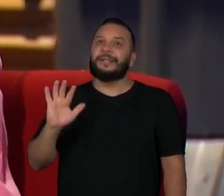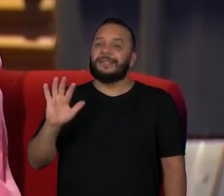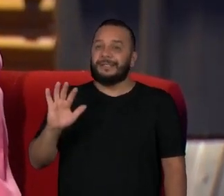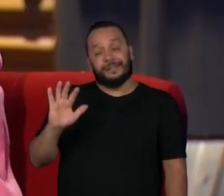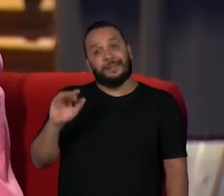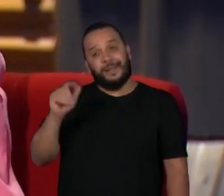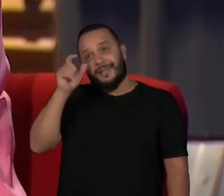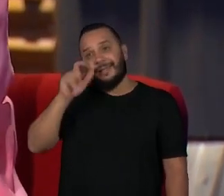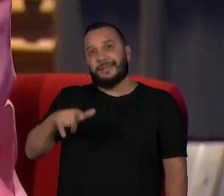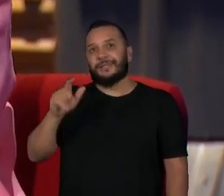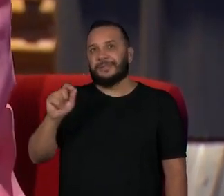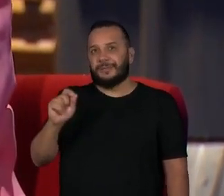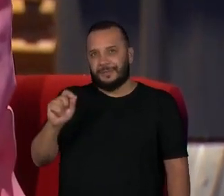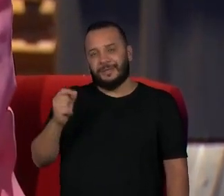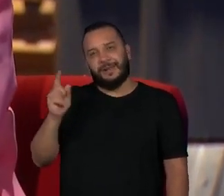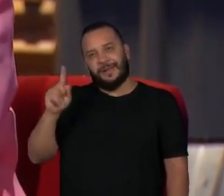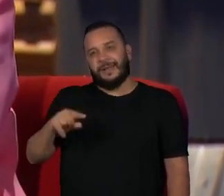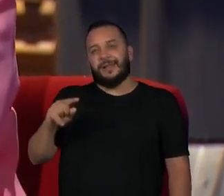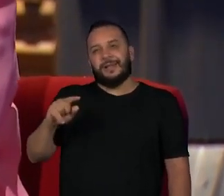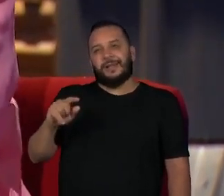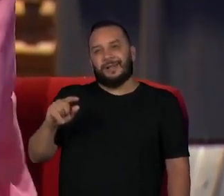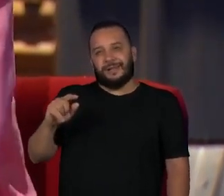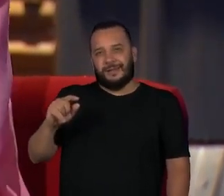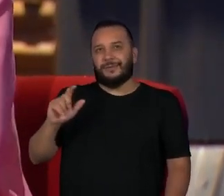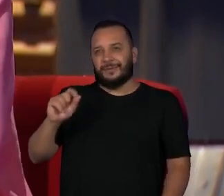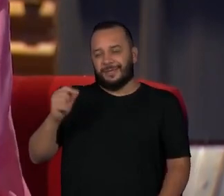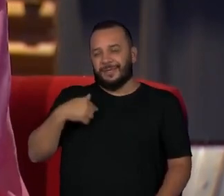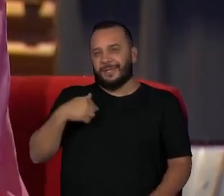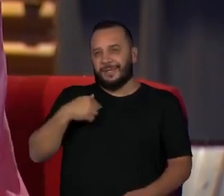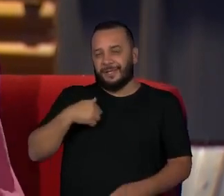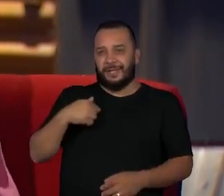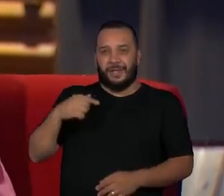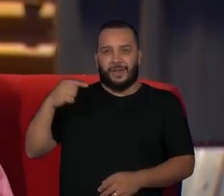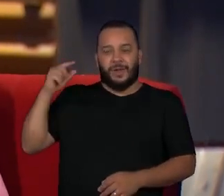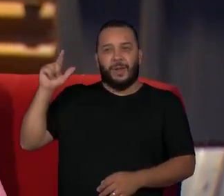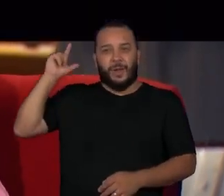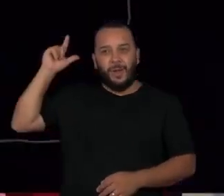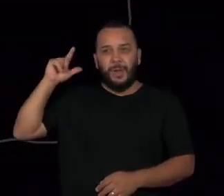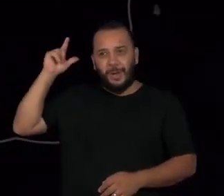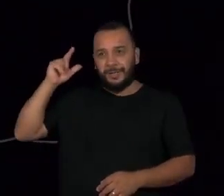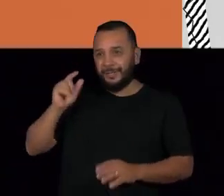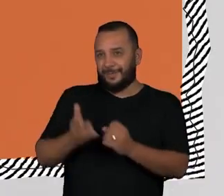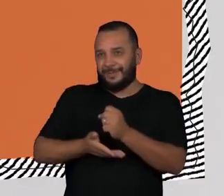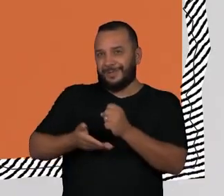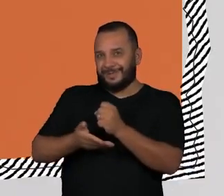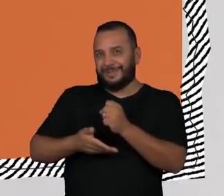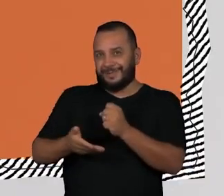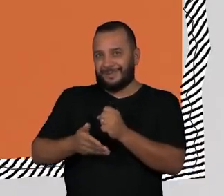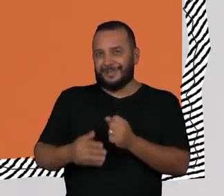interessante lógica básica e grande parte deles cara tá na